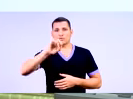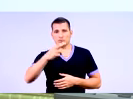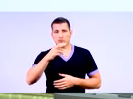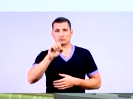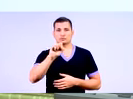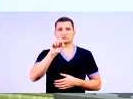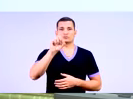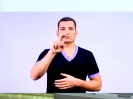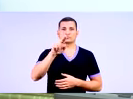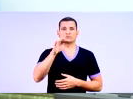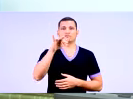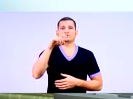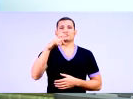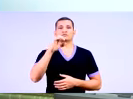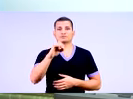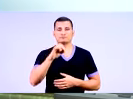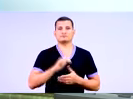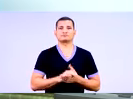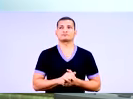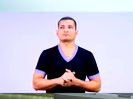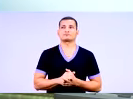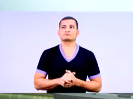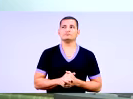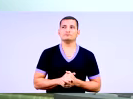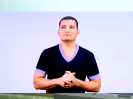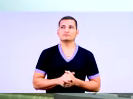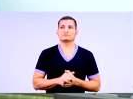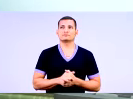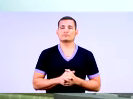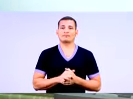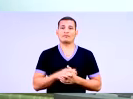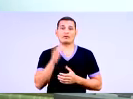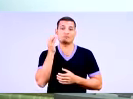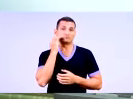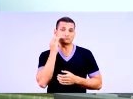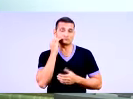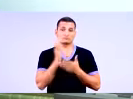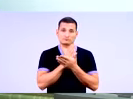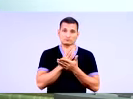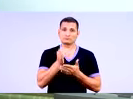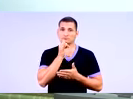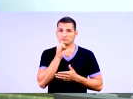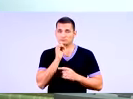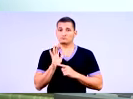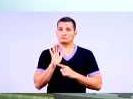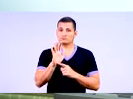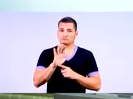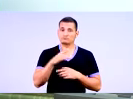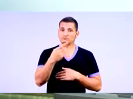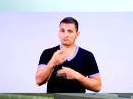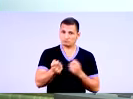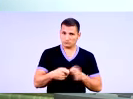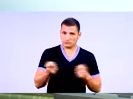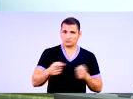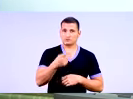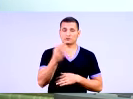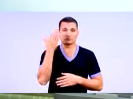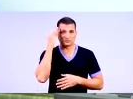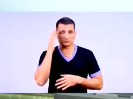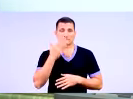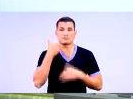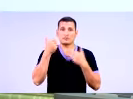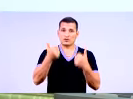ver alguns exemplos e, à medida que a gente for mostrando esses exemplos, vocês vão começar a entender um pouquinho melhor a questão